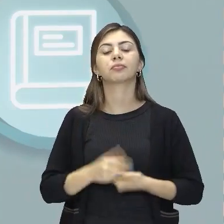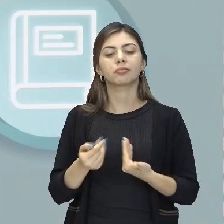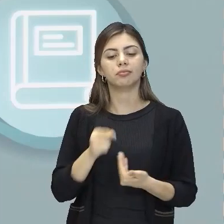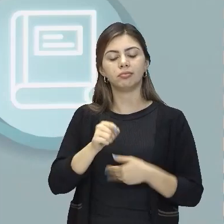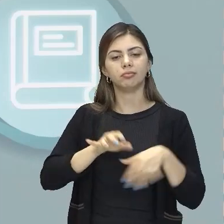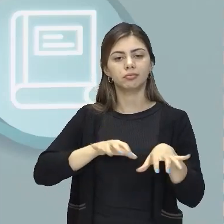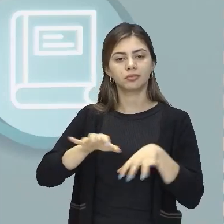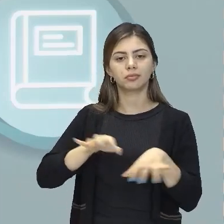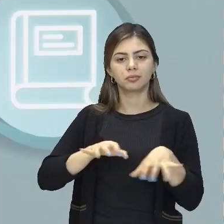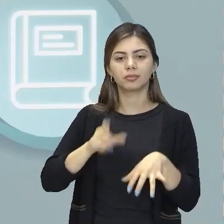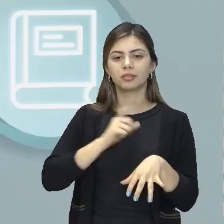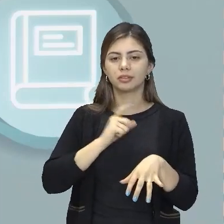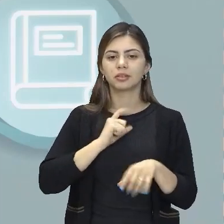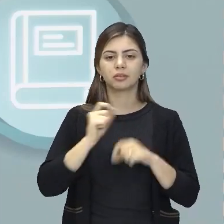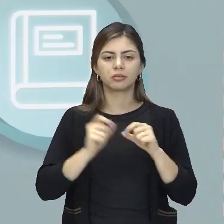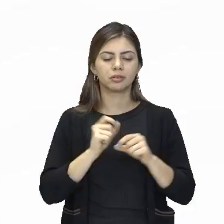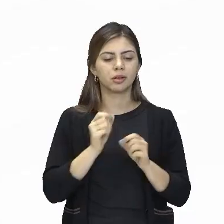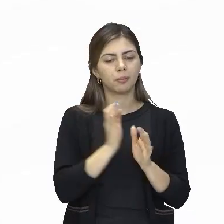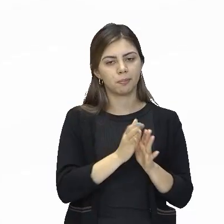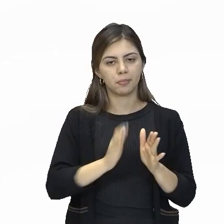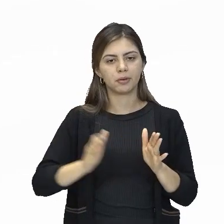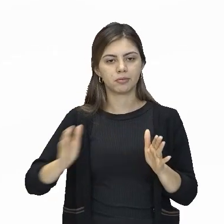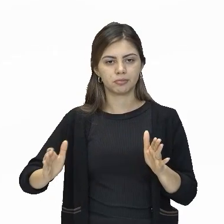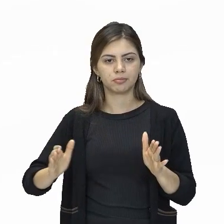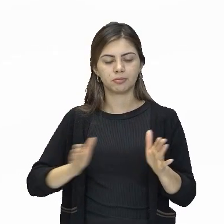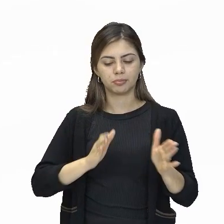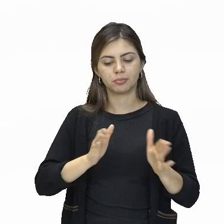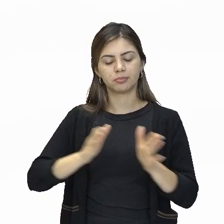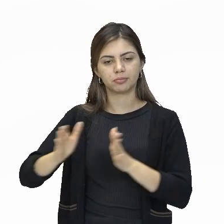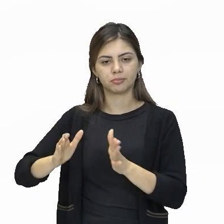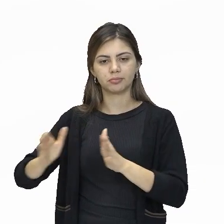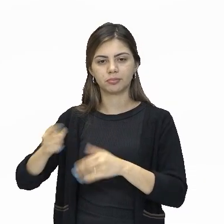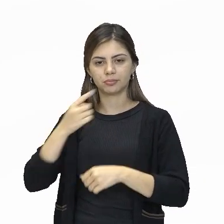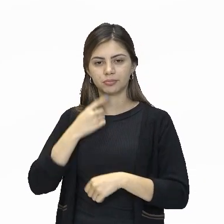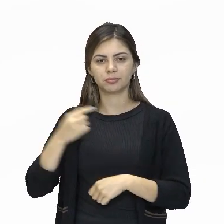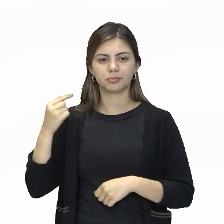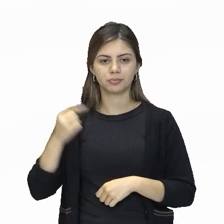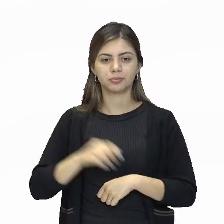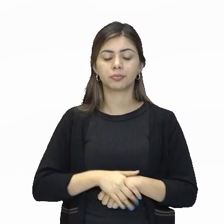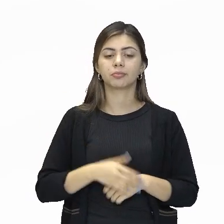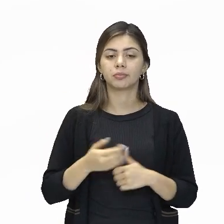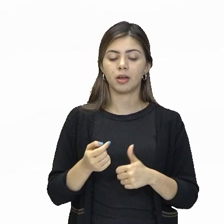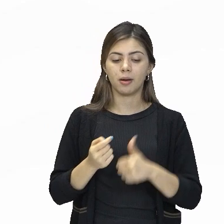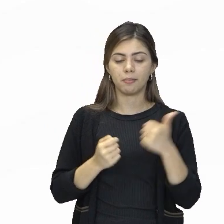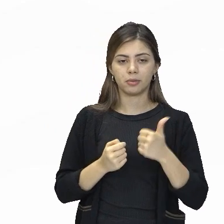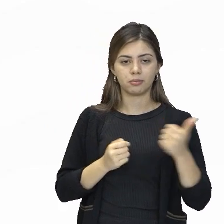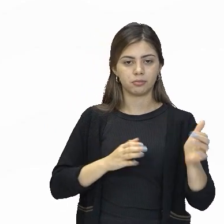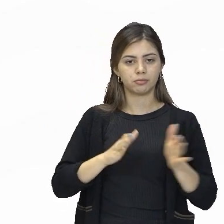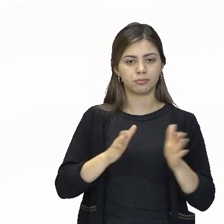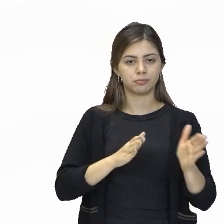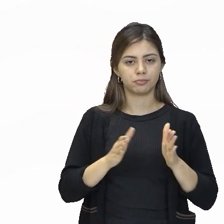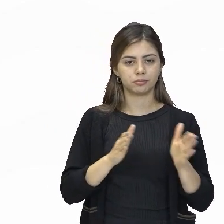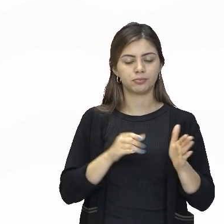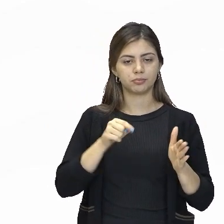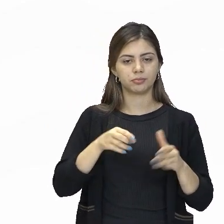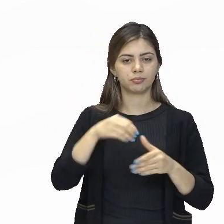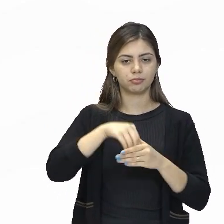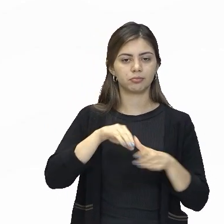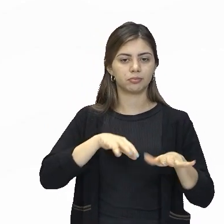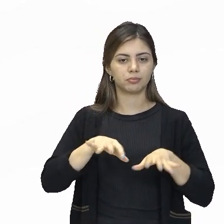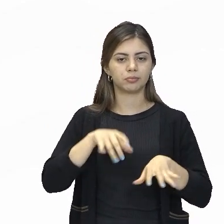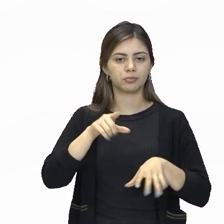ele tem fases. Então vamos verificar as fases desse movimento. A primeira fase, né, ela traz o quê? Um